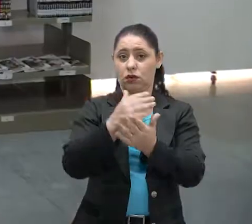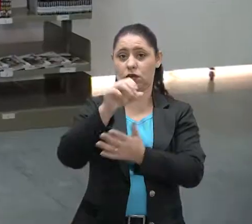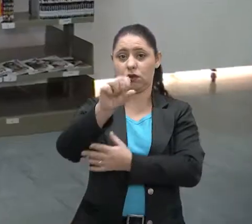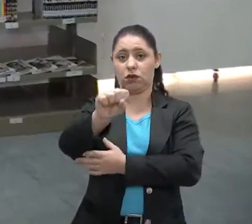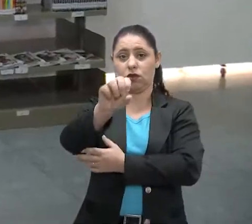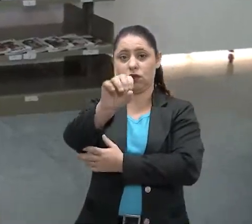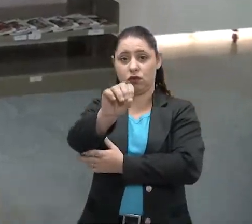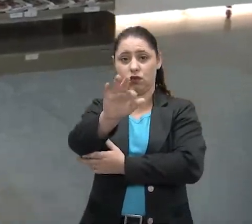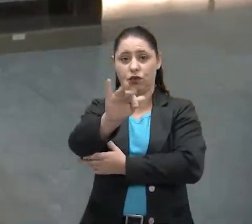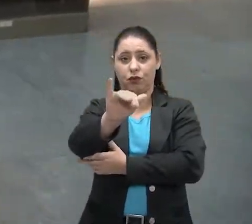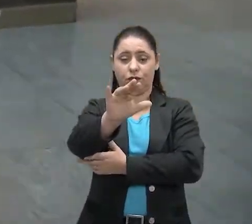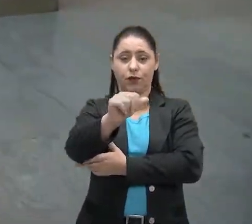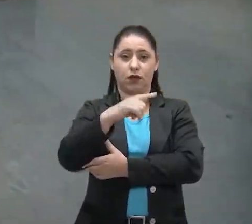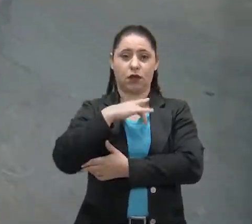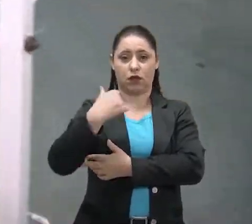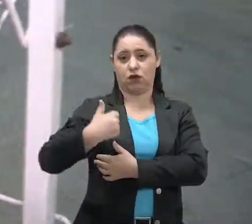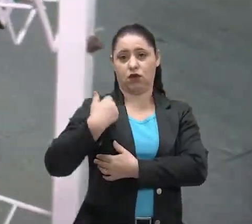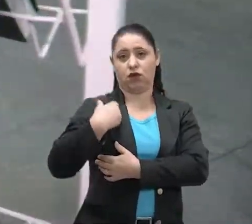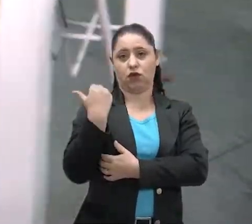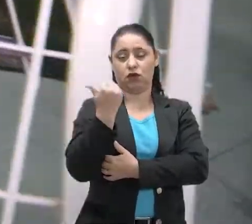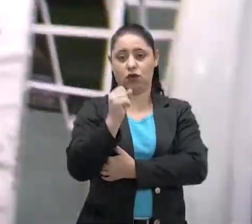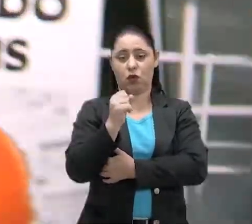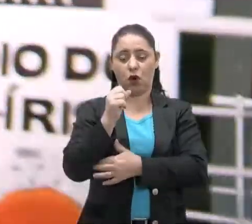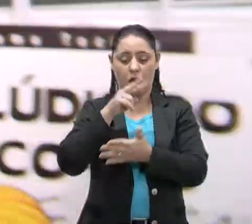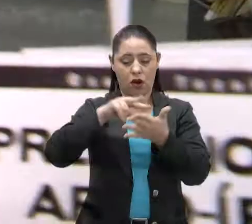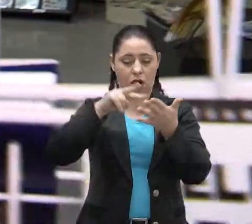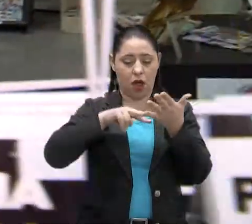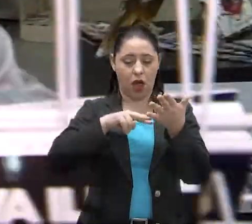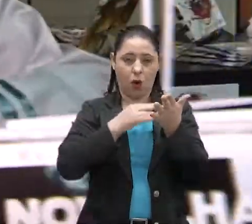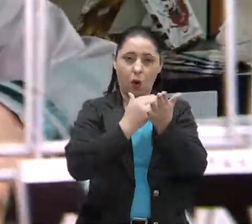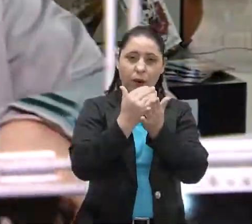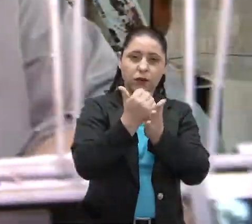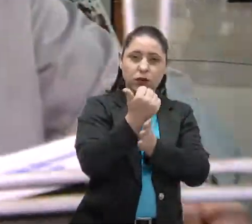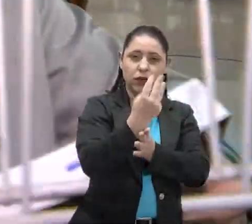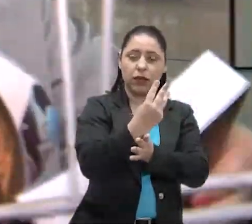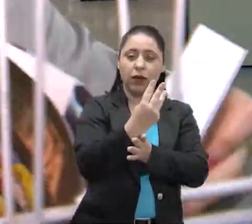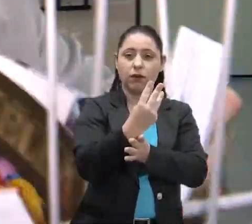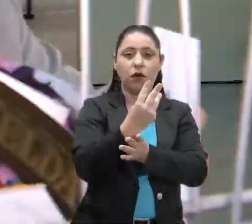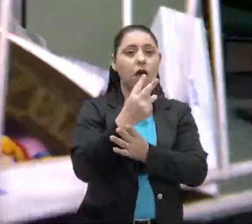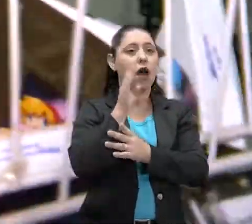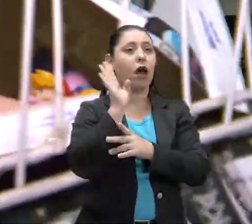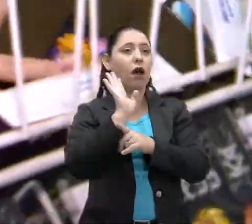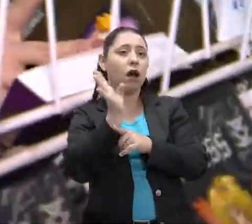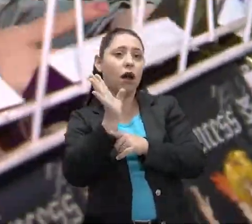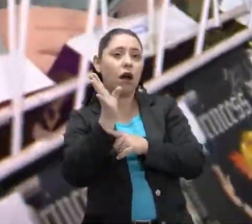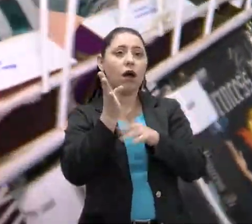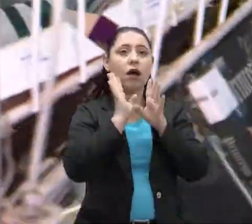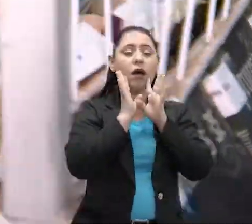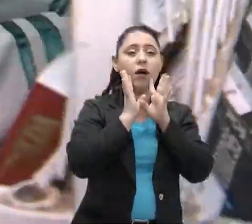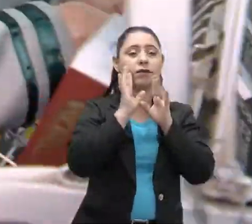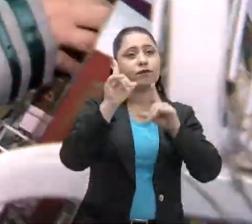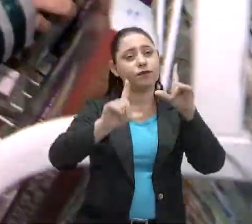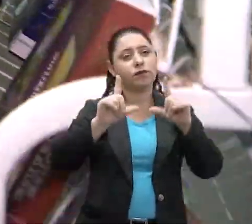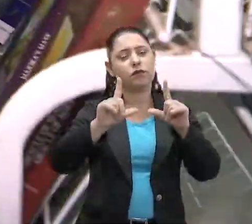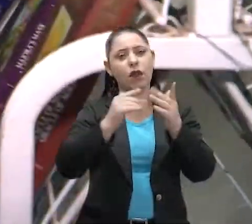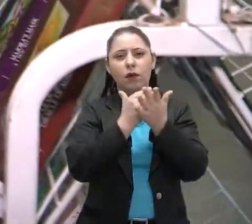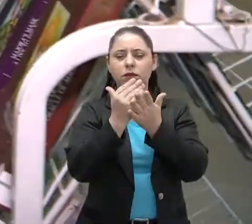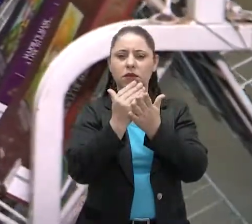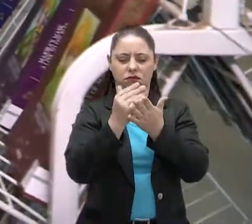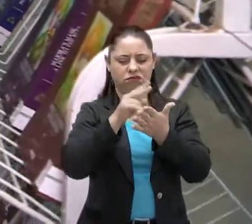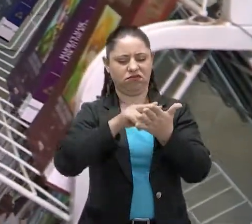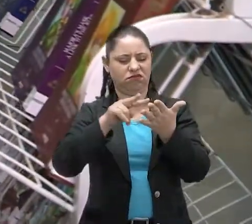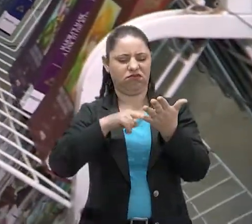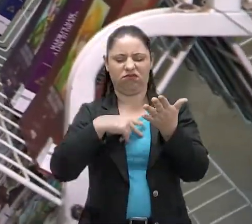A estudante Sofia tem 18 anos e lê mangás desde os 13, quando assistia a animes. Quando